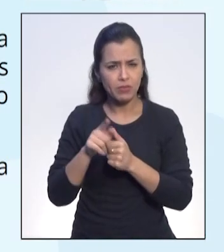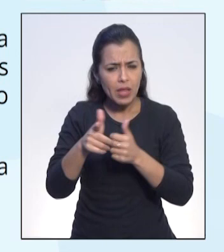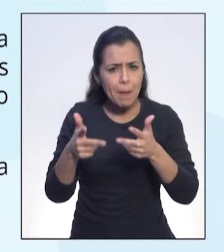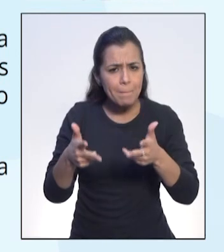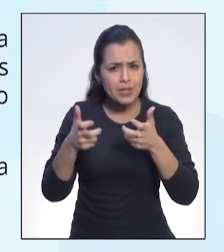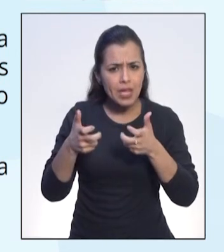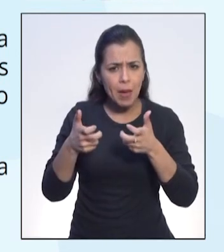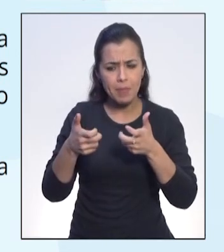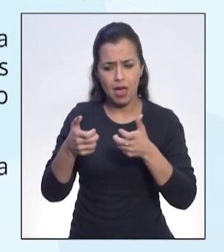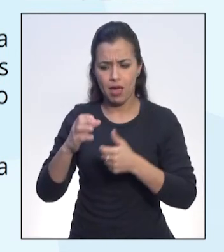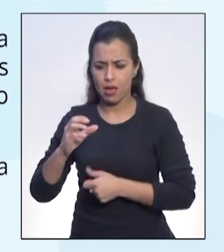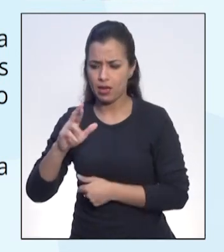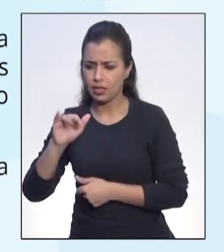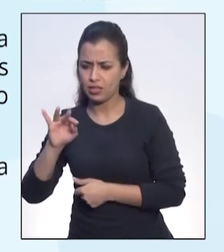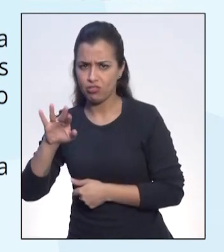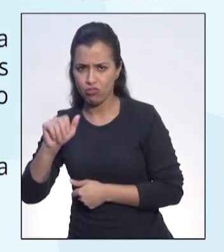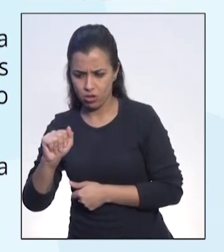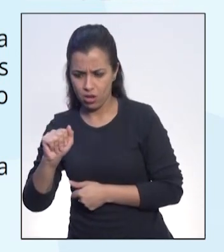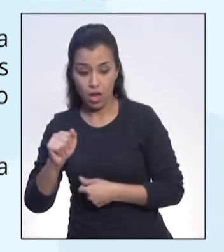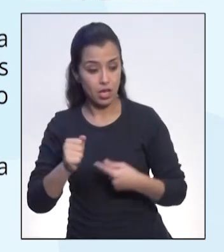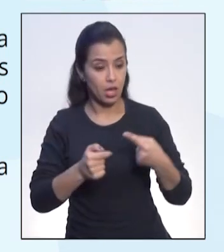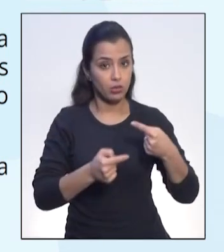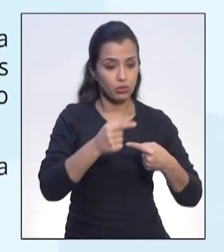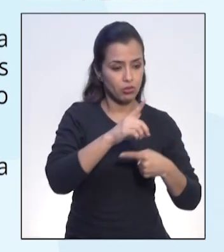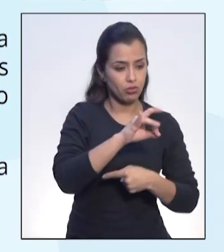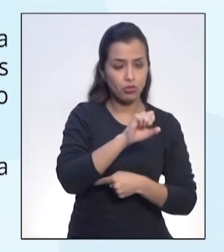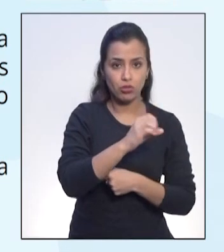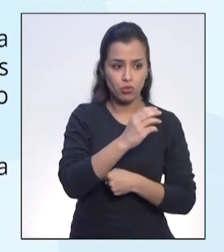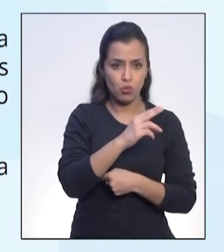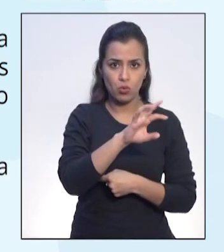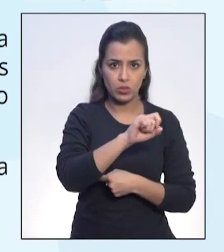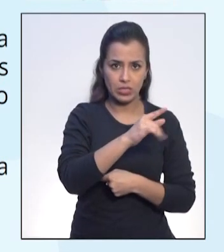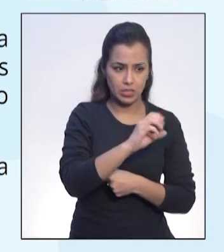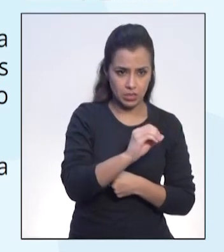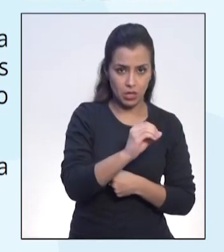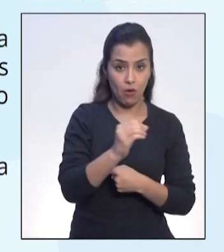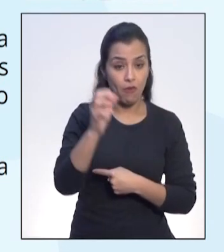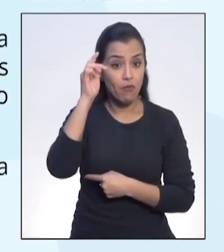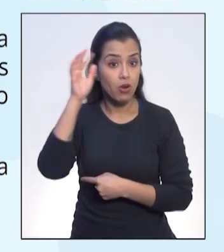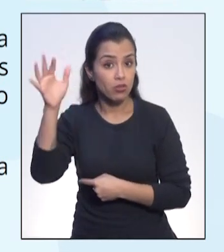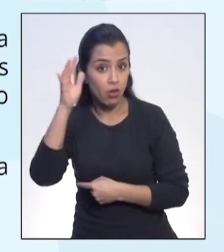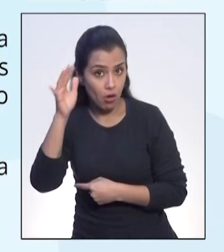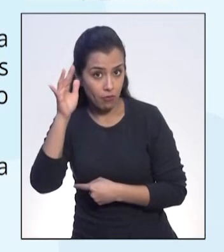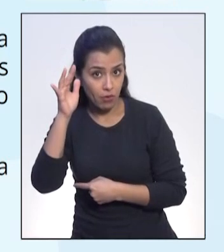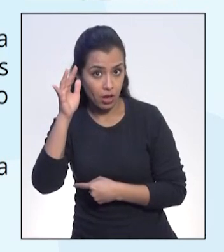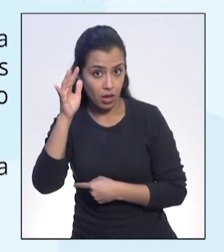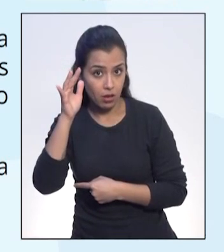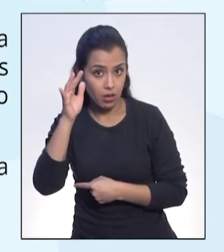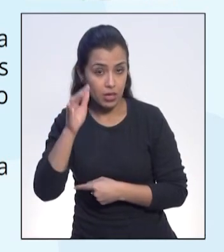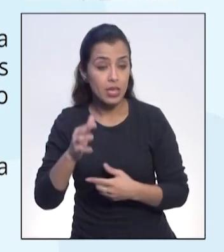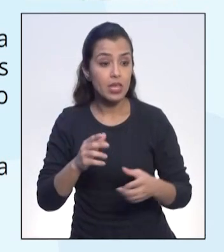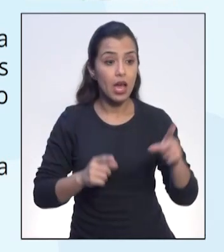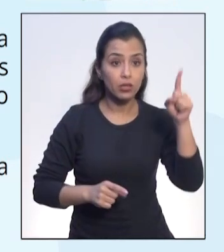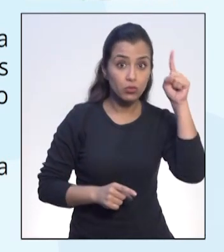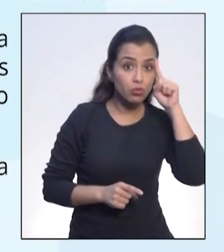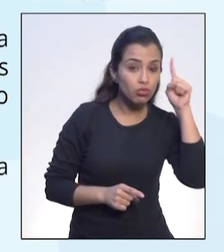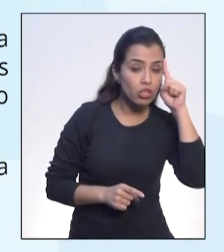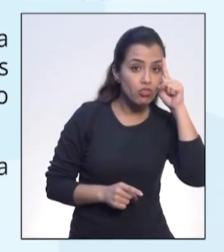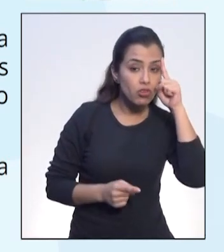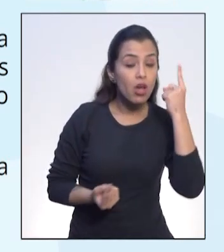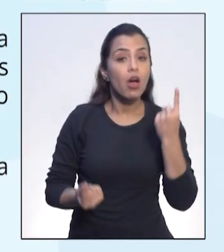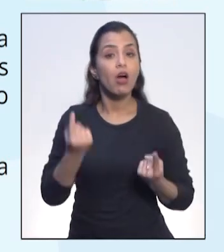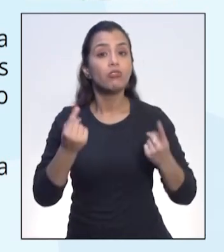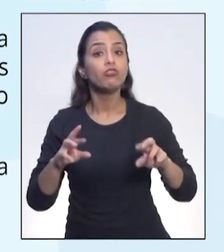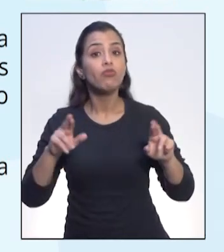a crítica e a discussão filosóficas e as críticas e as discussões do nosso cotidiano? Se sim, que diferenças